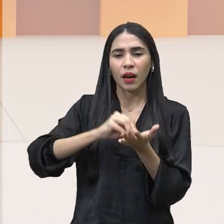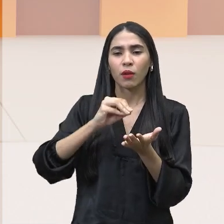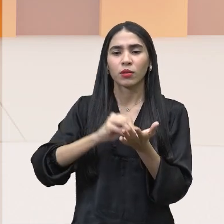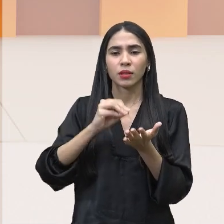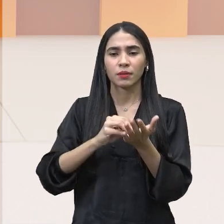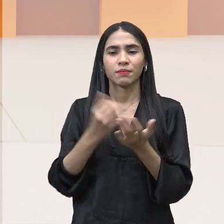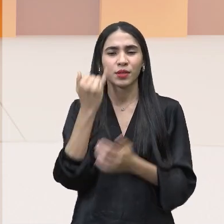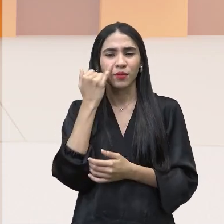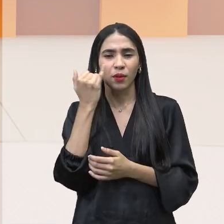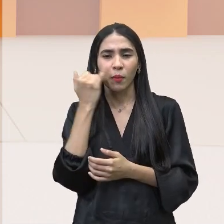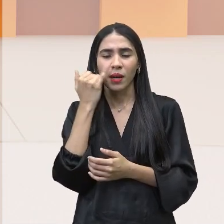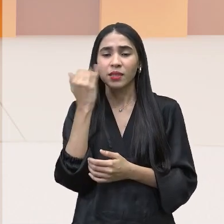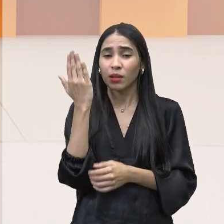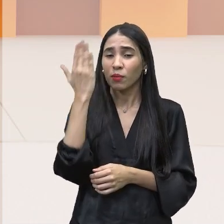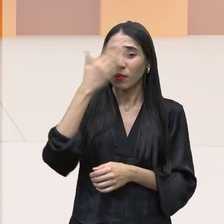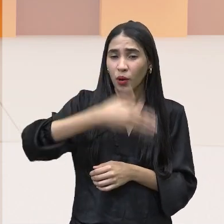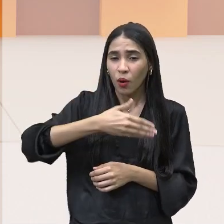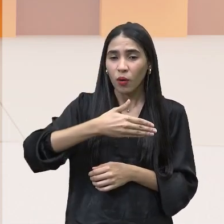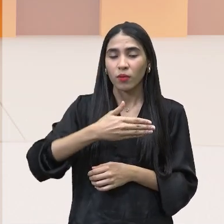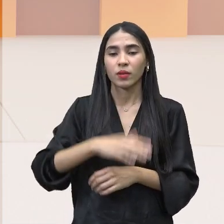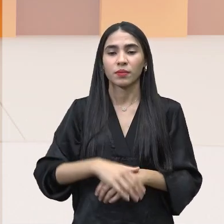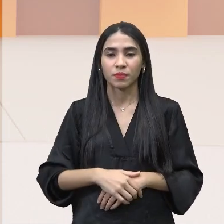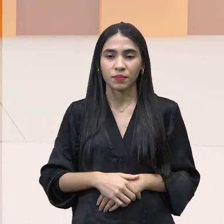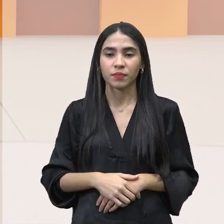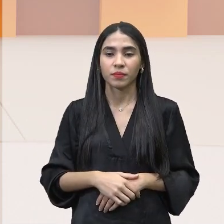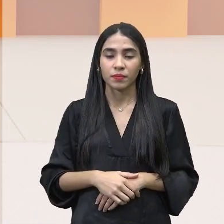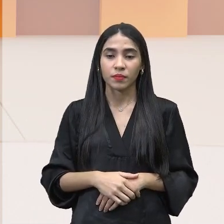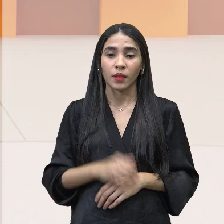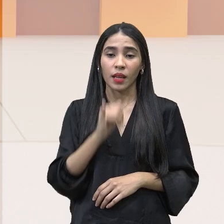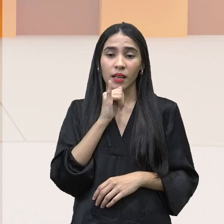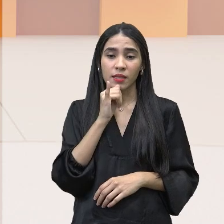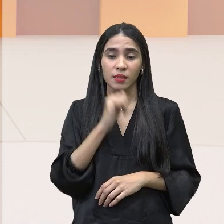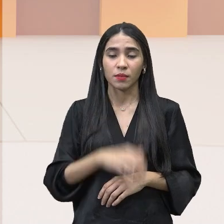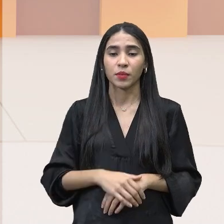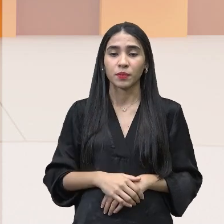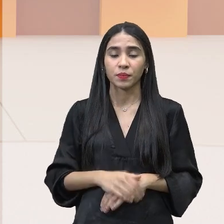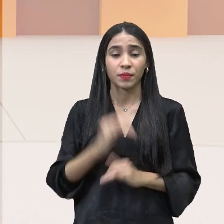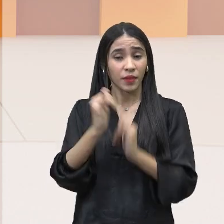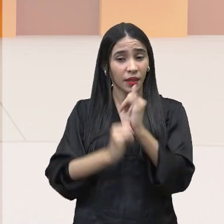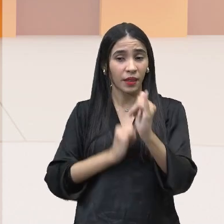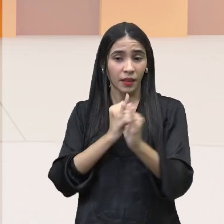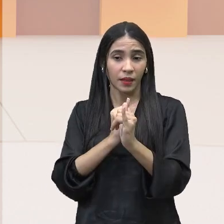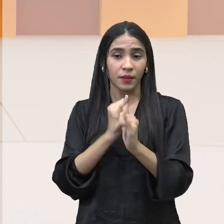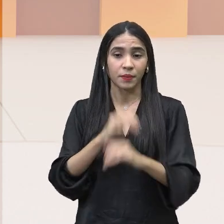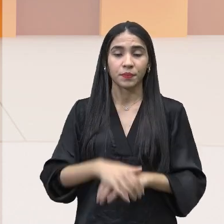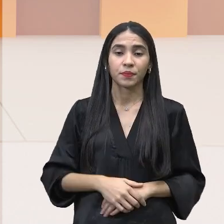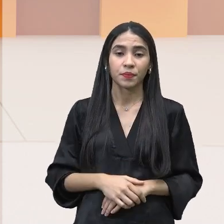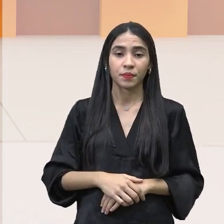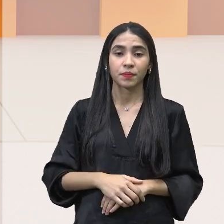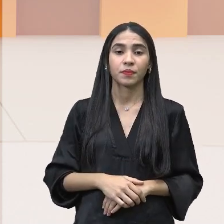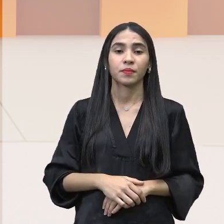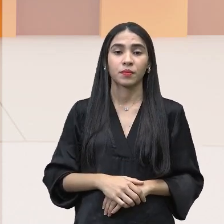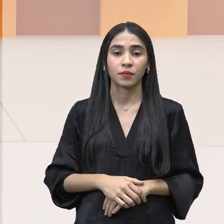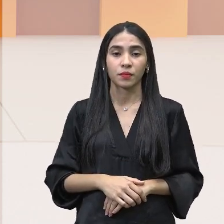aí nas redes, na questão da internet. Né.